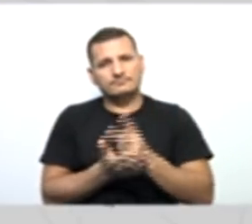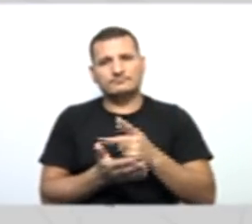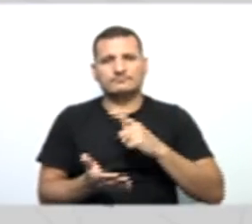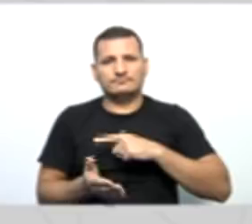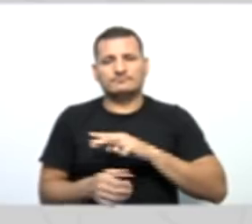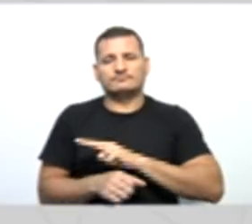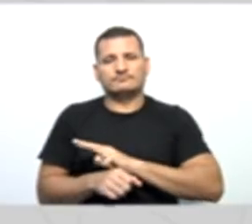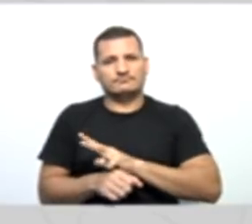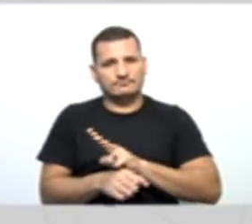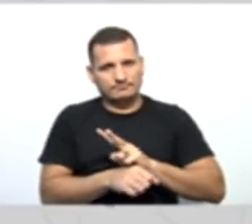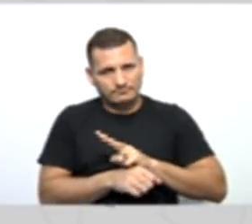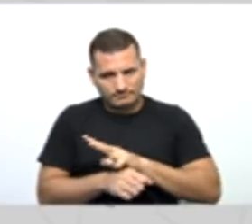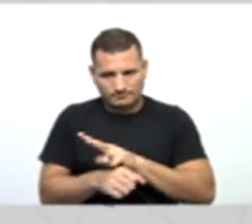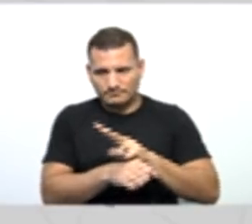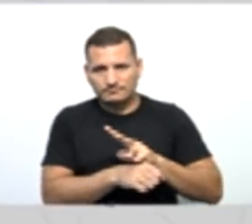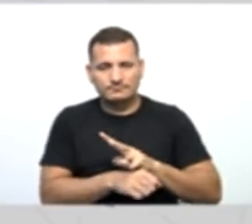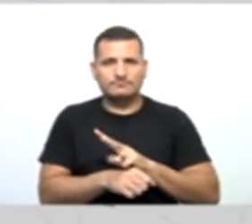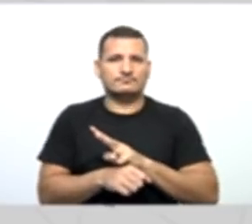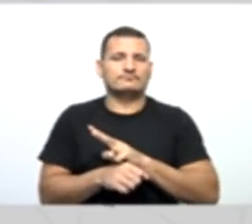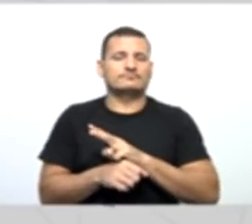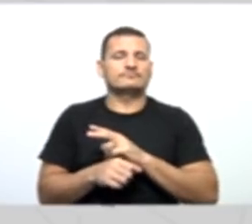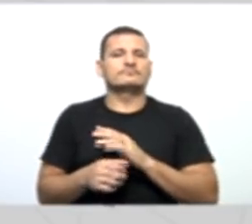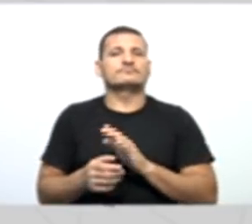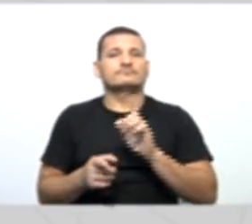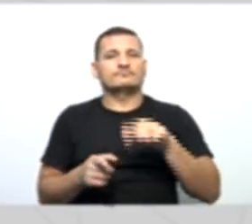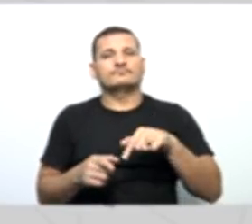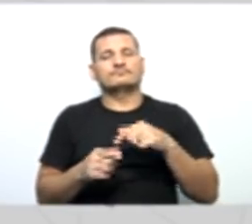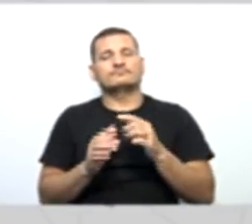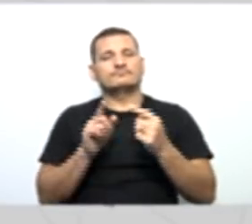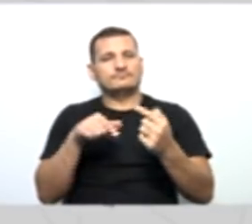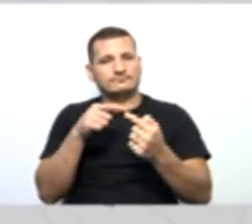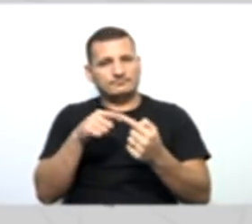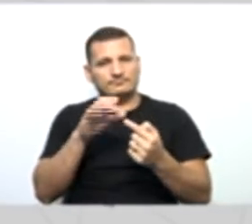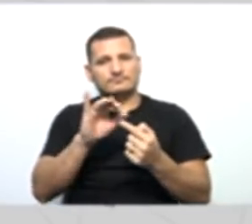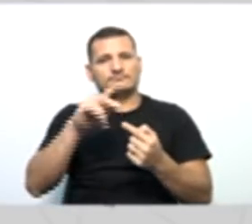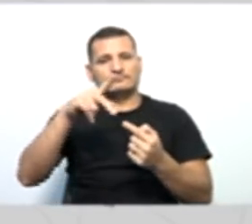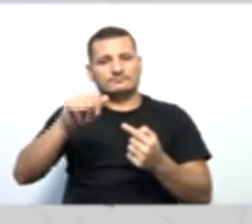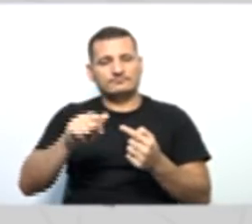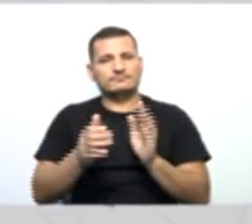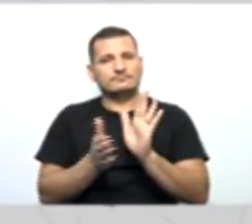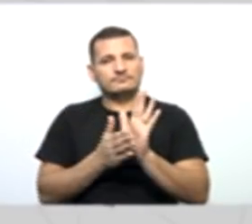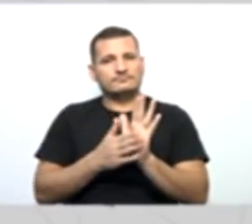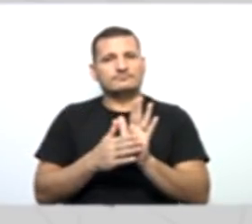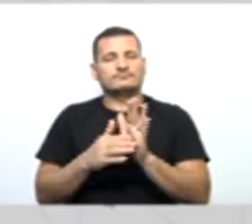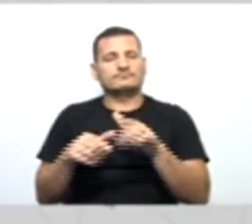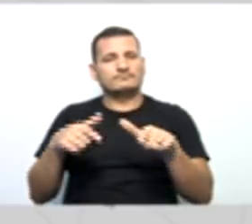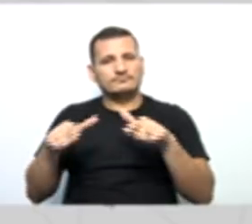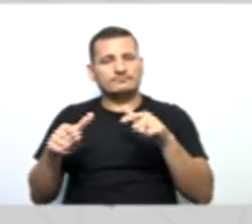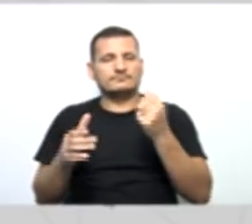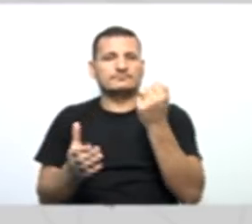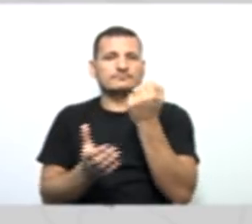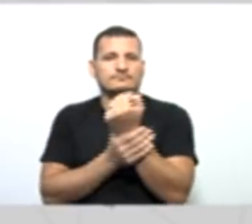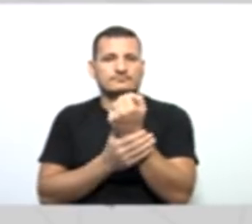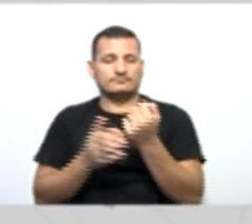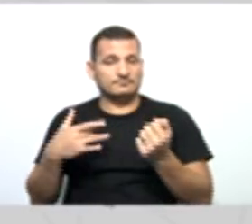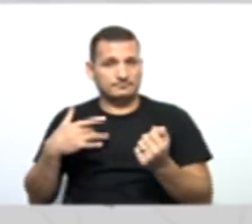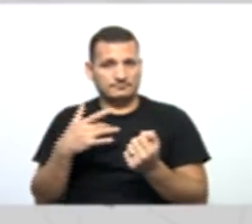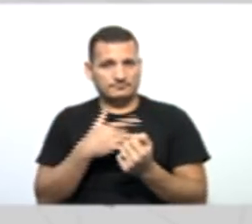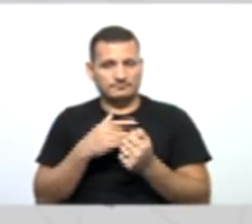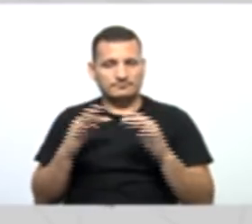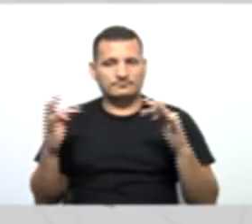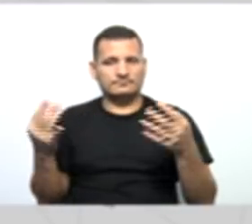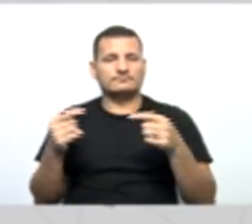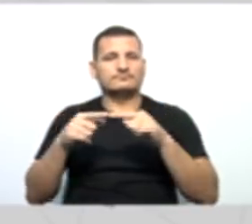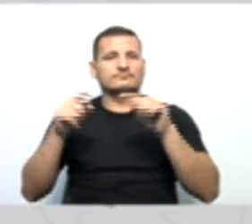esses possíveis acidentes, ok? Essa é a missão da CIPA, proporcionar condições de trabalho seguras e saudáveis para todos